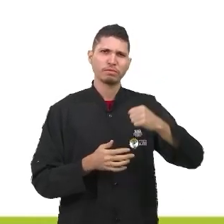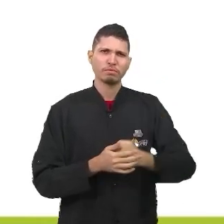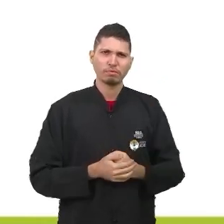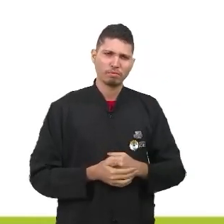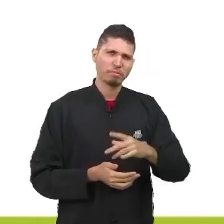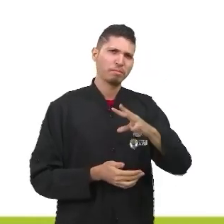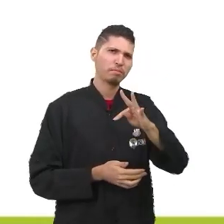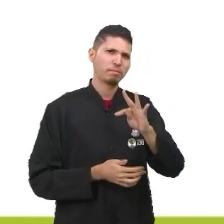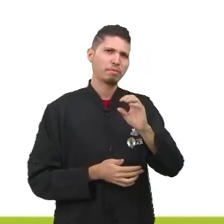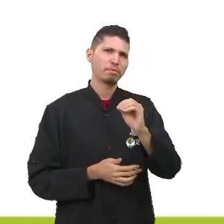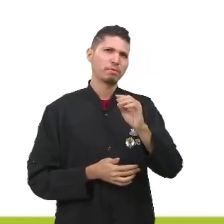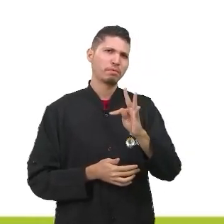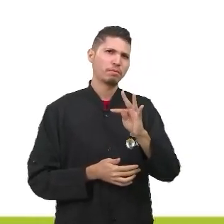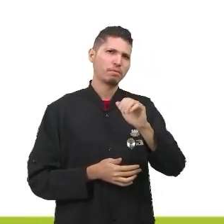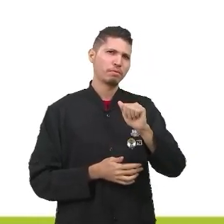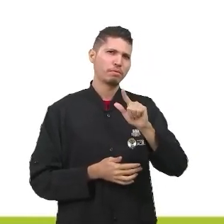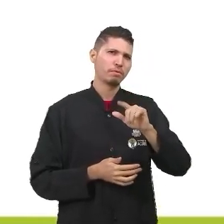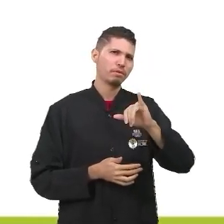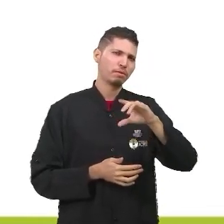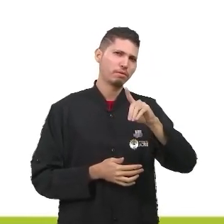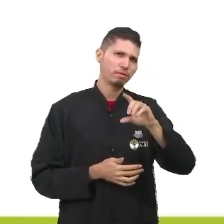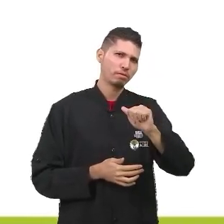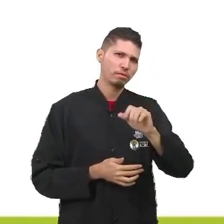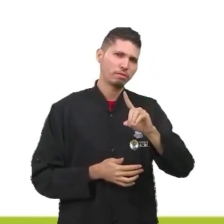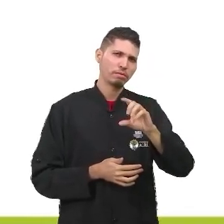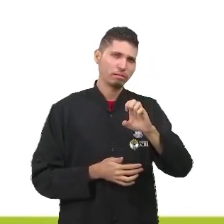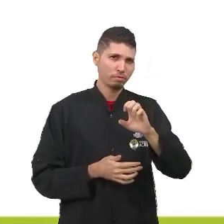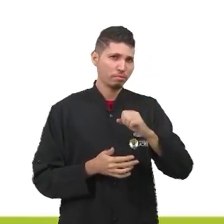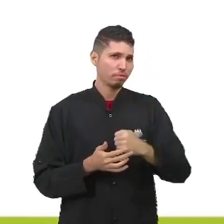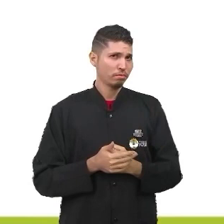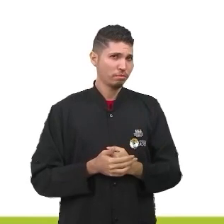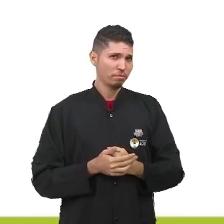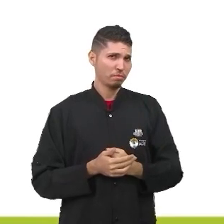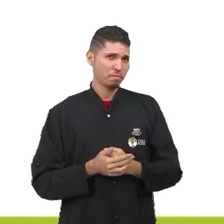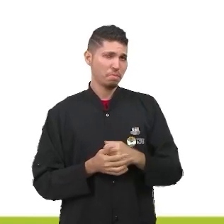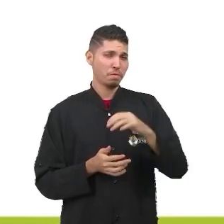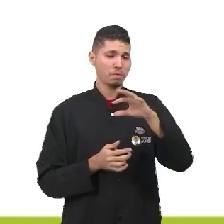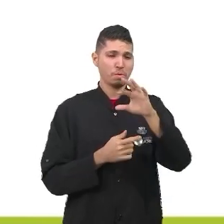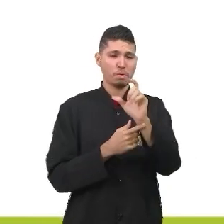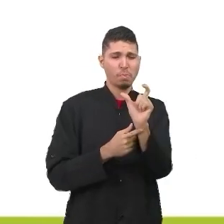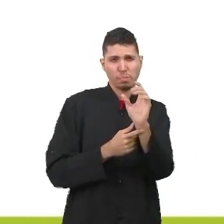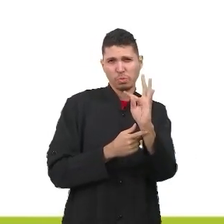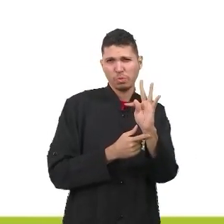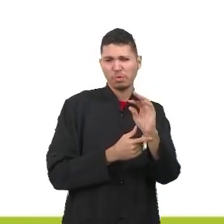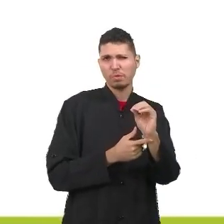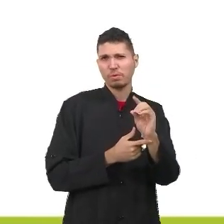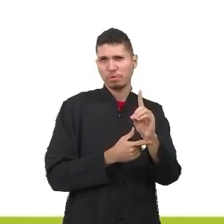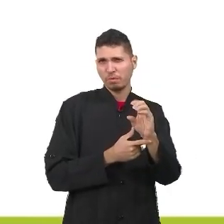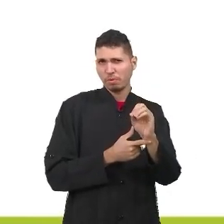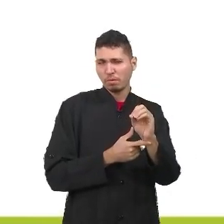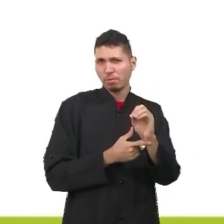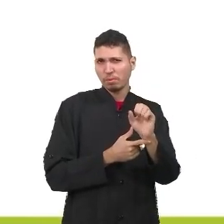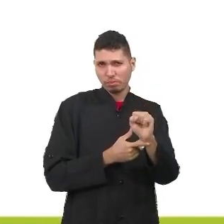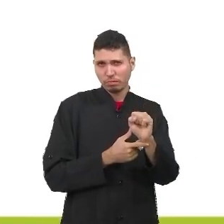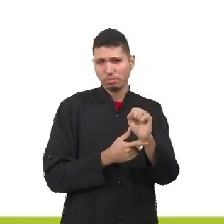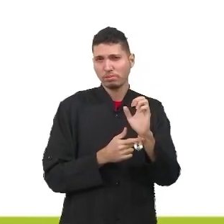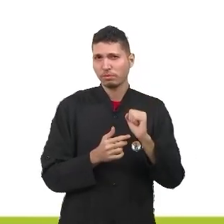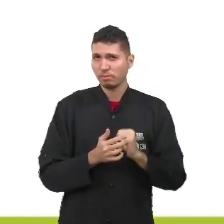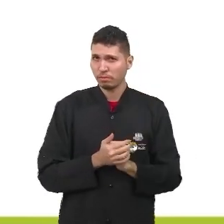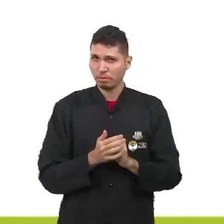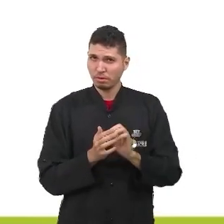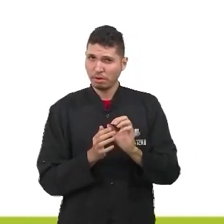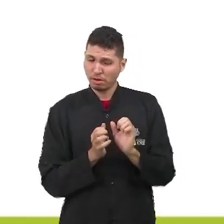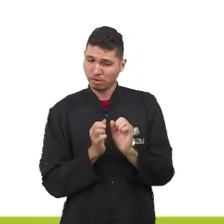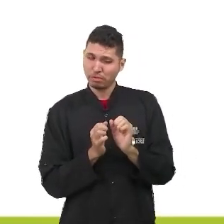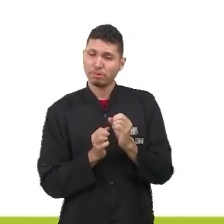Quando vocês verem essas alternativas assim, todos, né, totalidade, já podem, né, deixá-la ali de